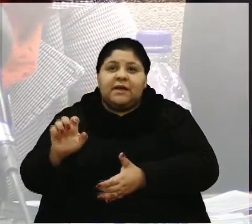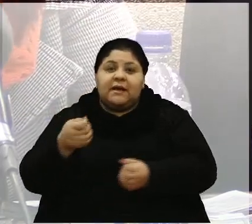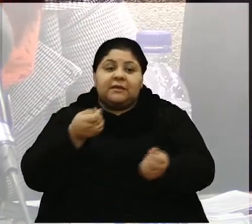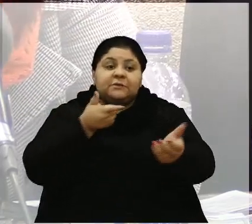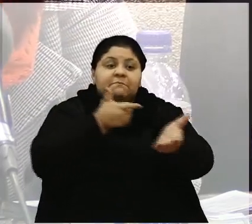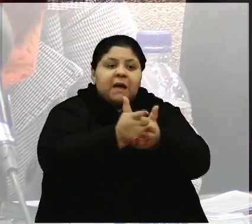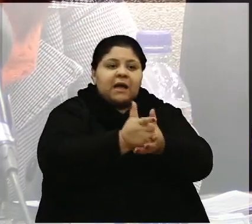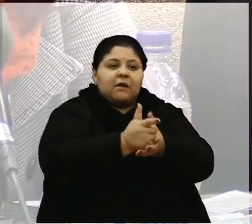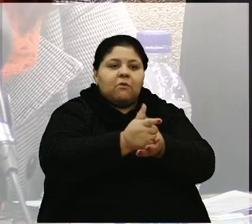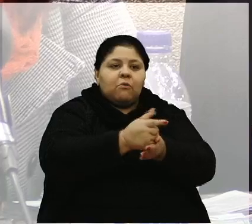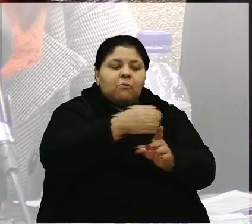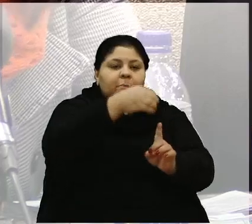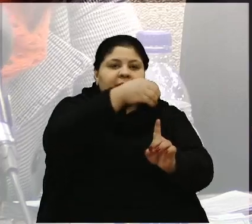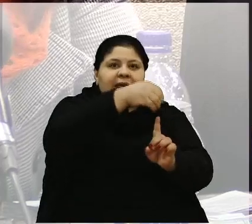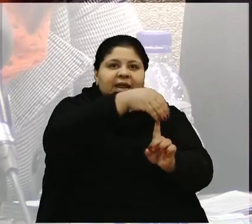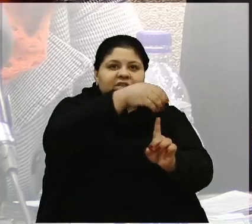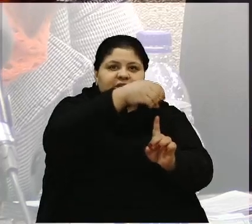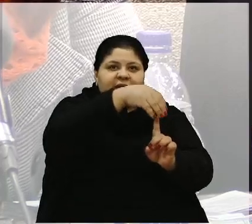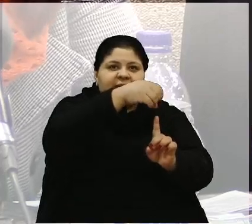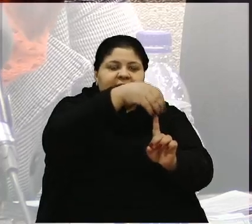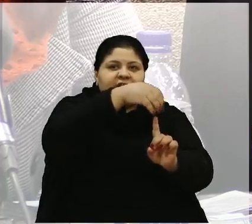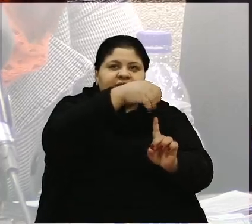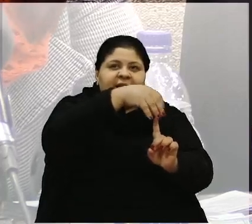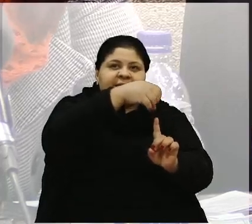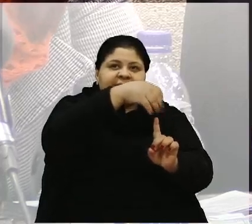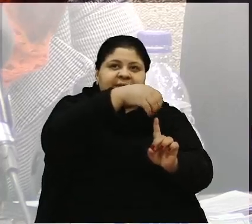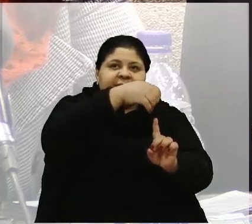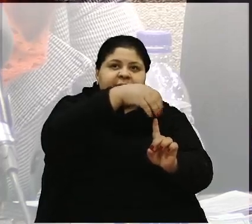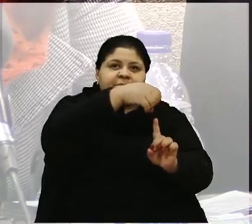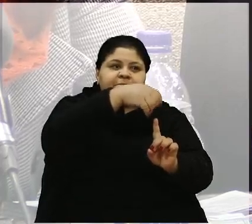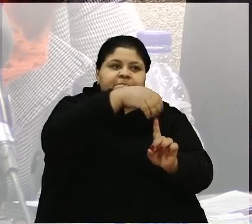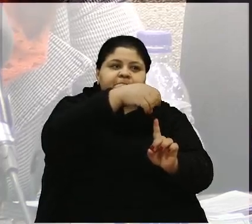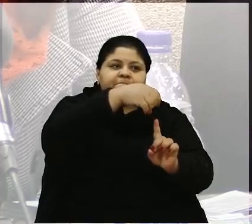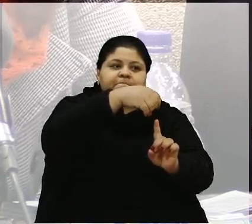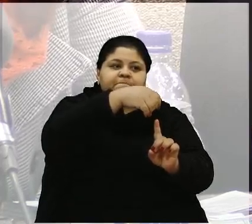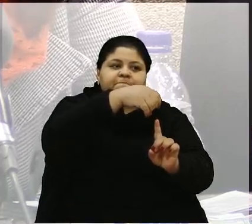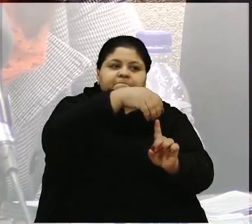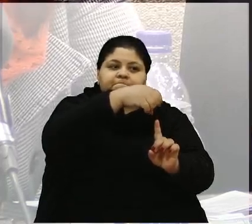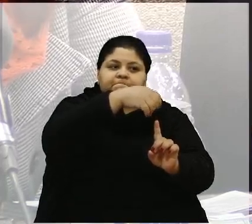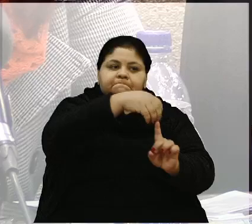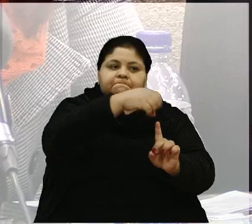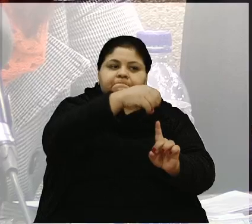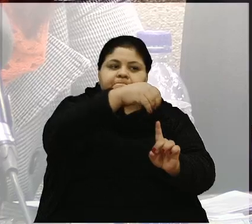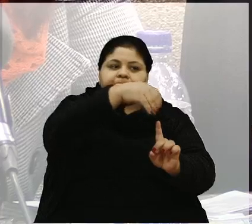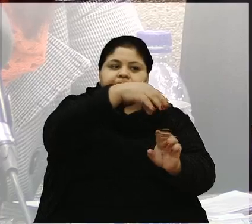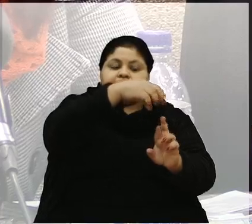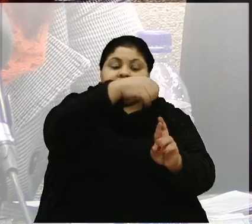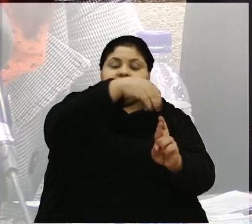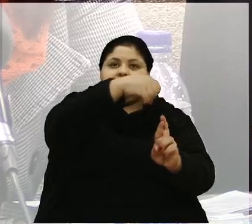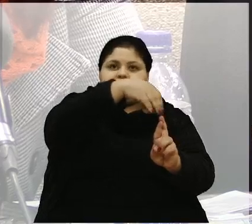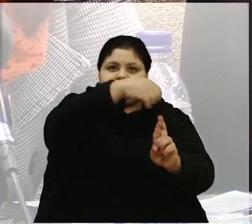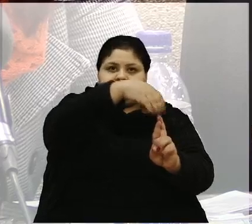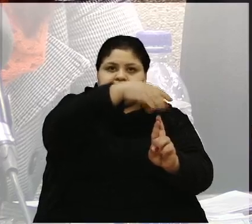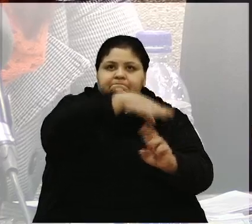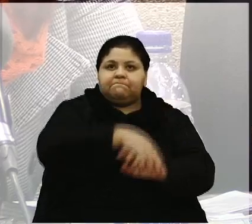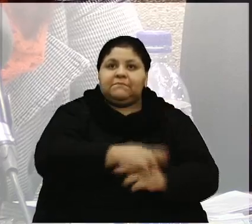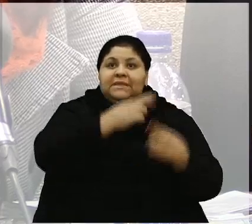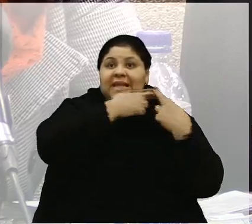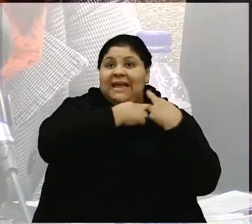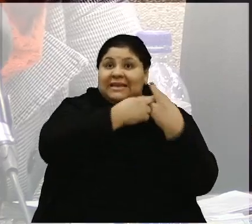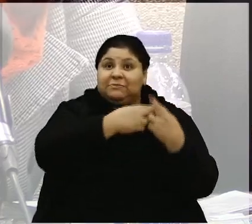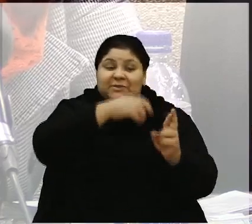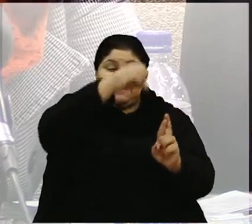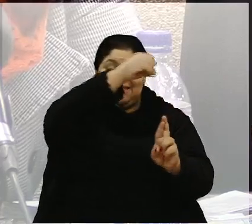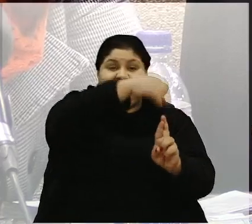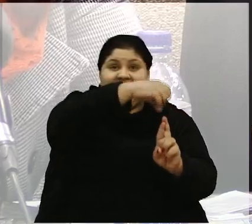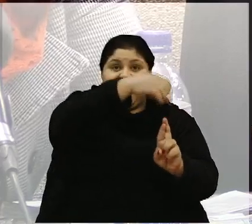adianta o pessoal da RGE vir aqui dizer que não é responsabilidade deles. É responsabilidade da RGE.